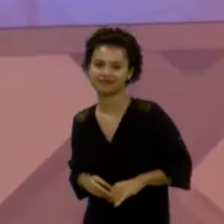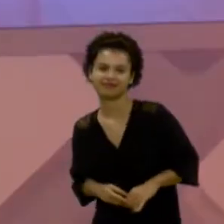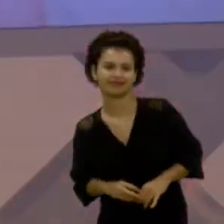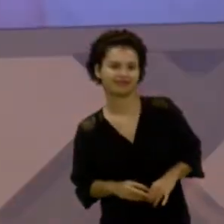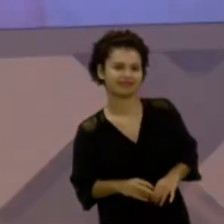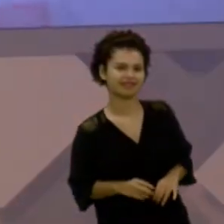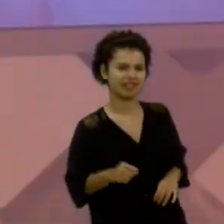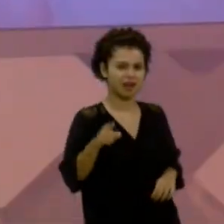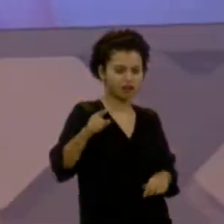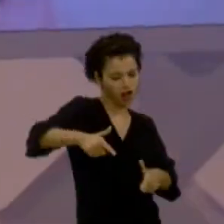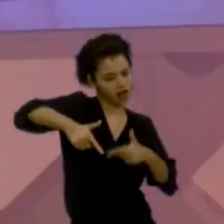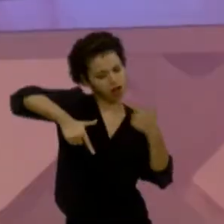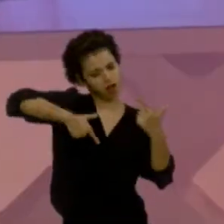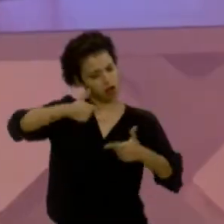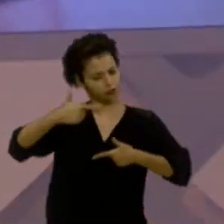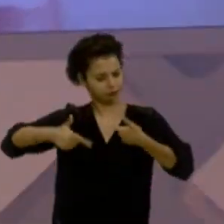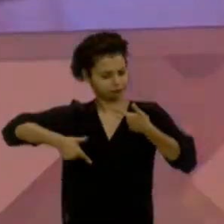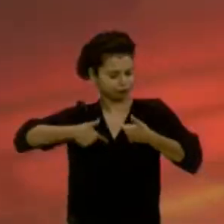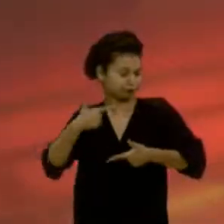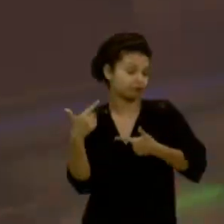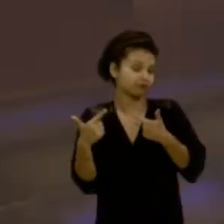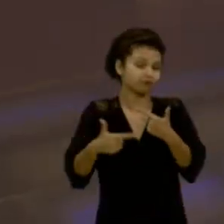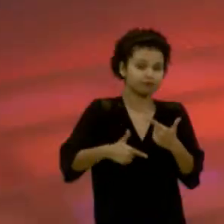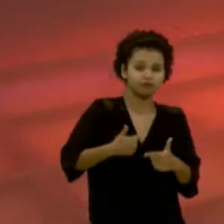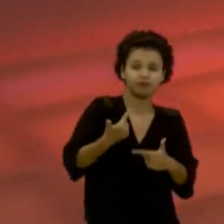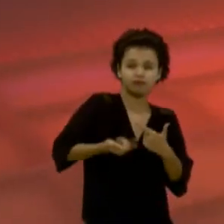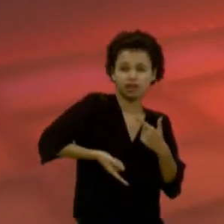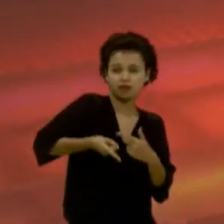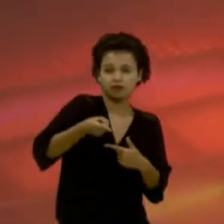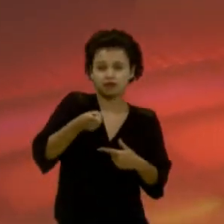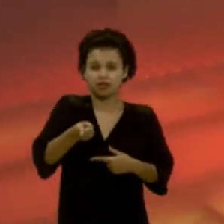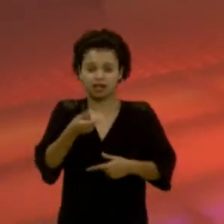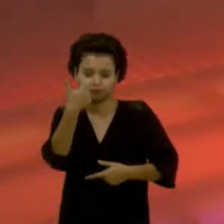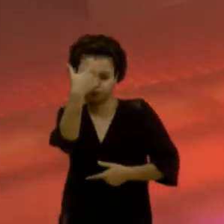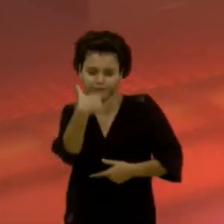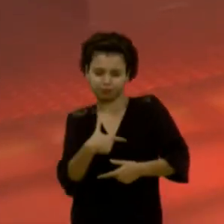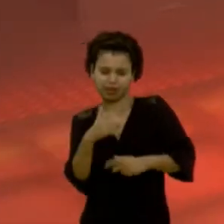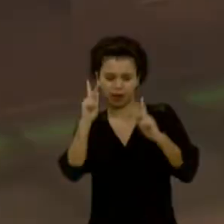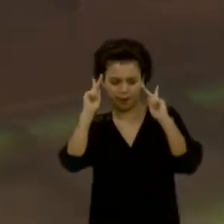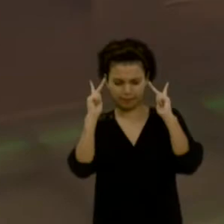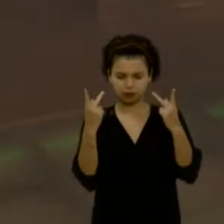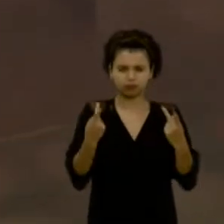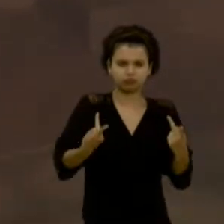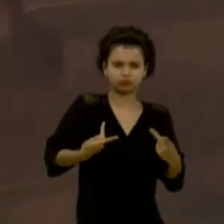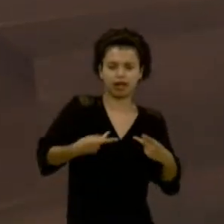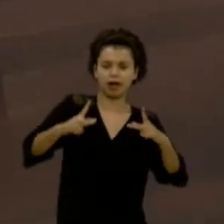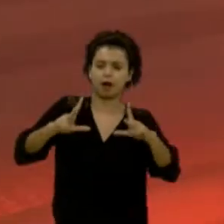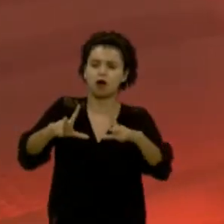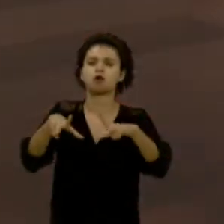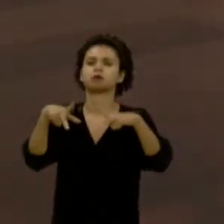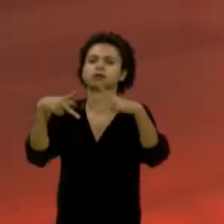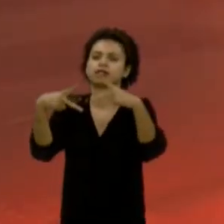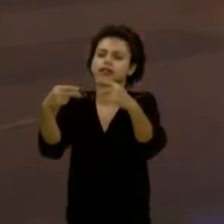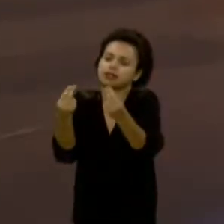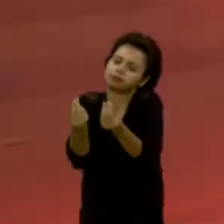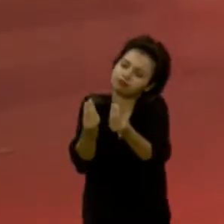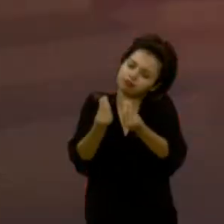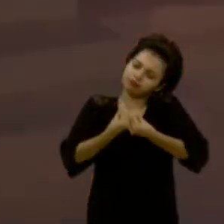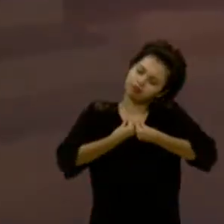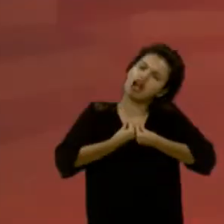Você que mude, que vire gente, me dê presente pra